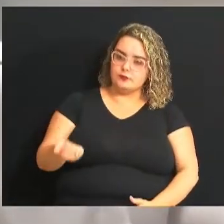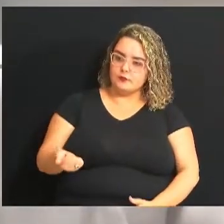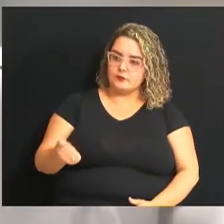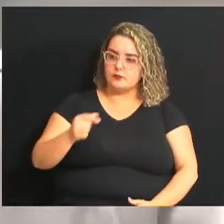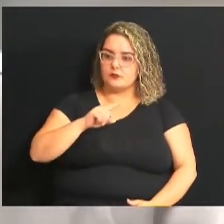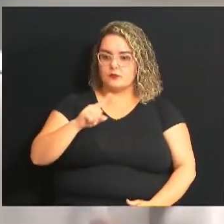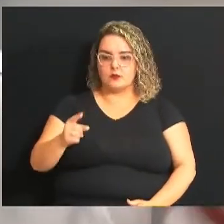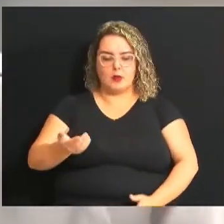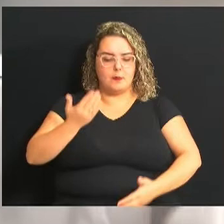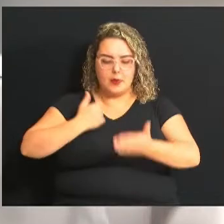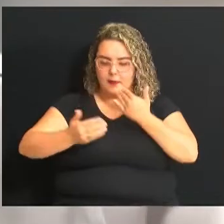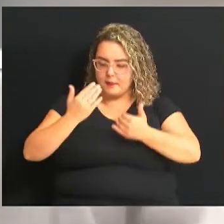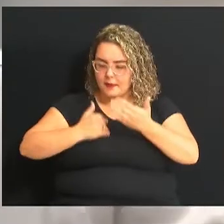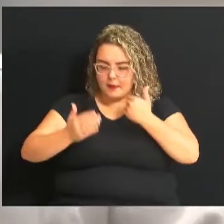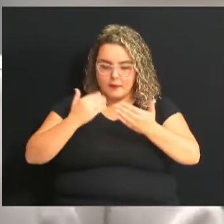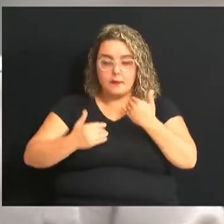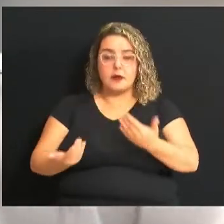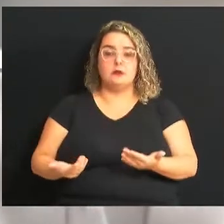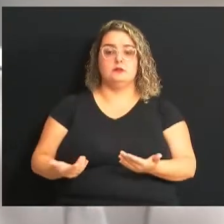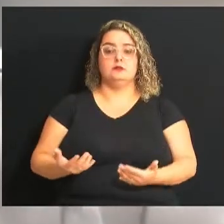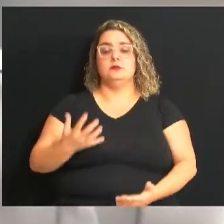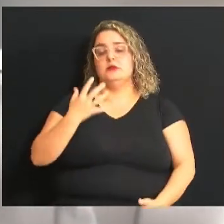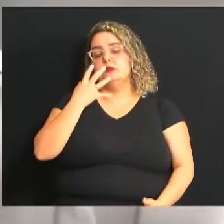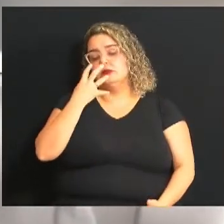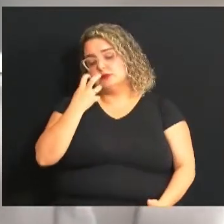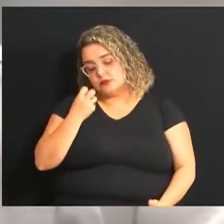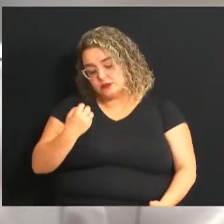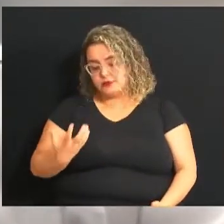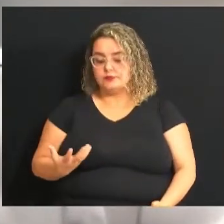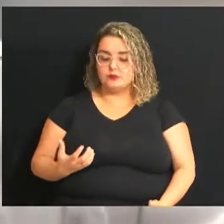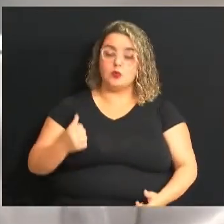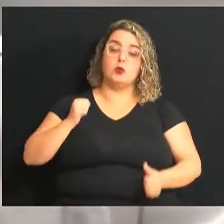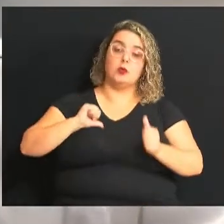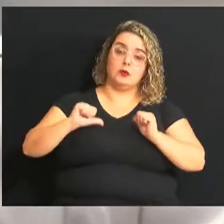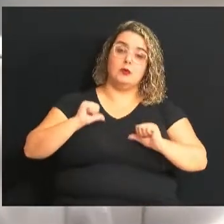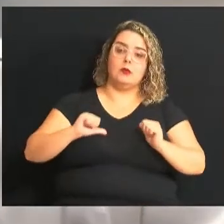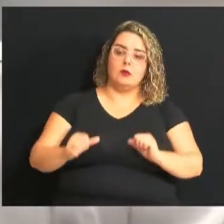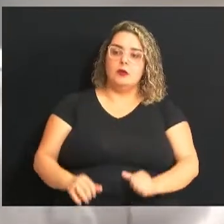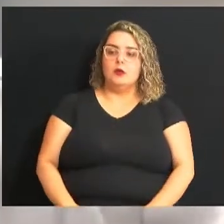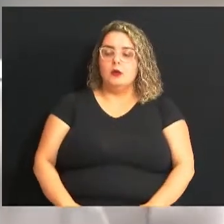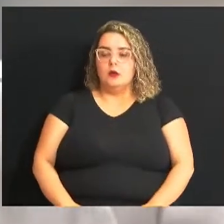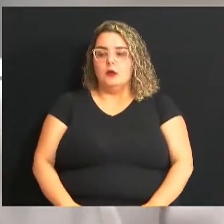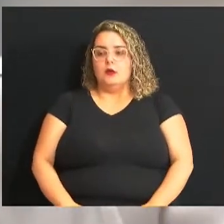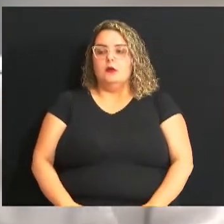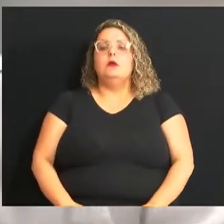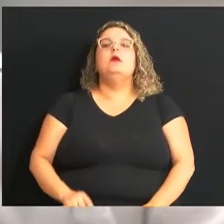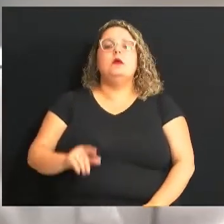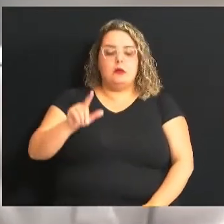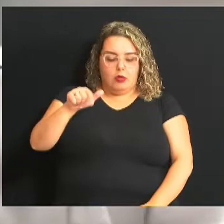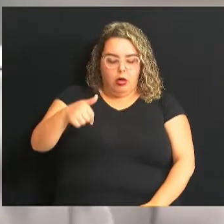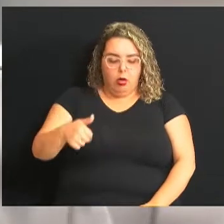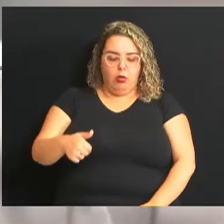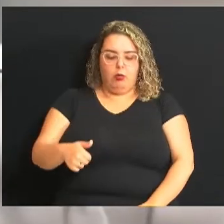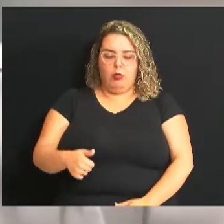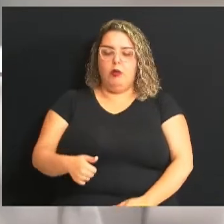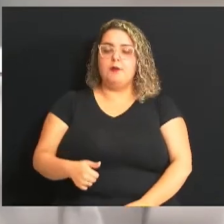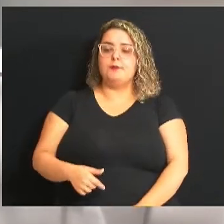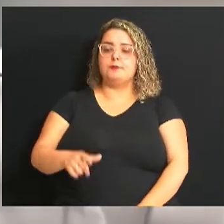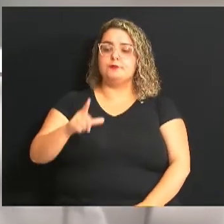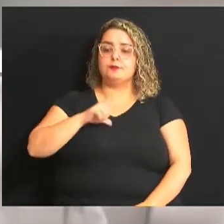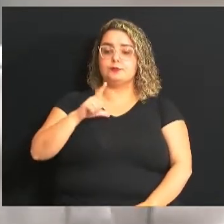na comida as suas frustrações ou as suas ansiedades. E depois disso, daí nós já temos os casos